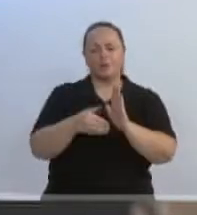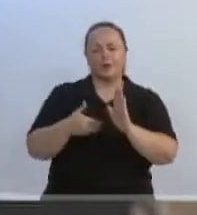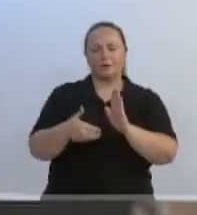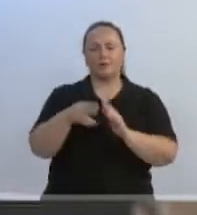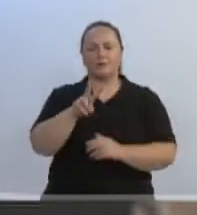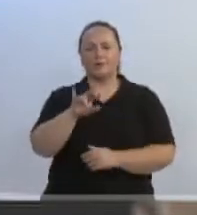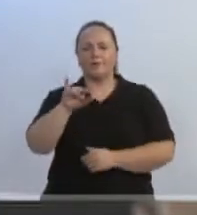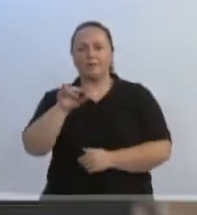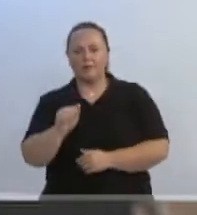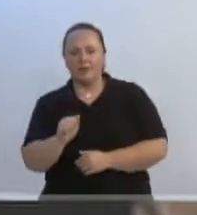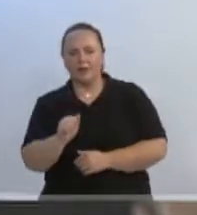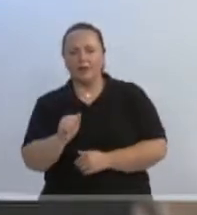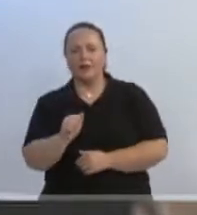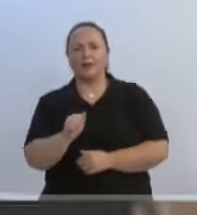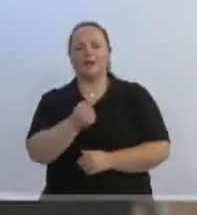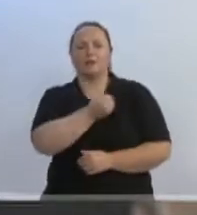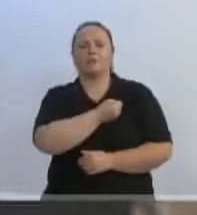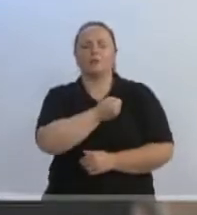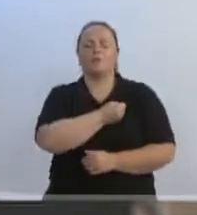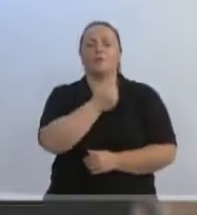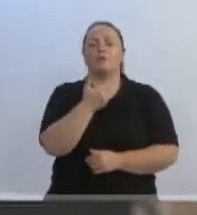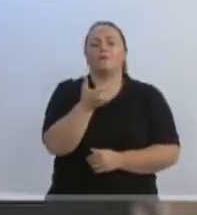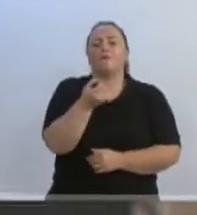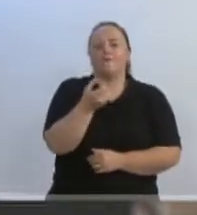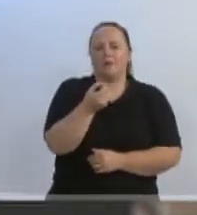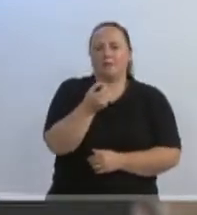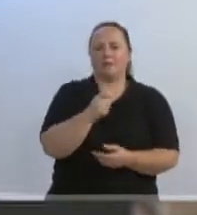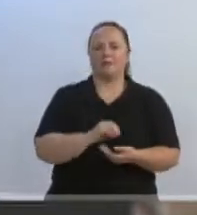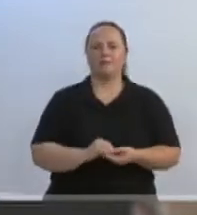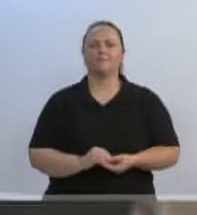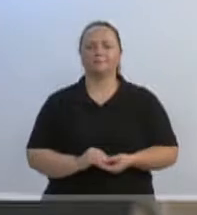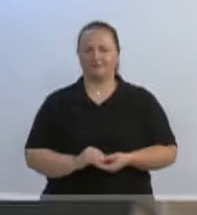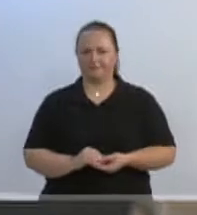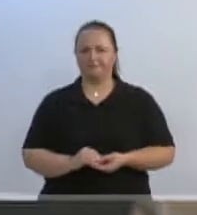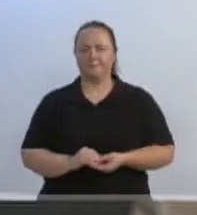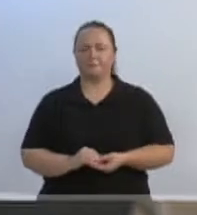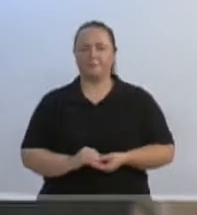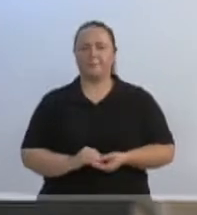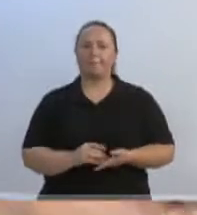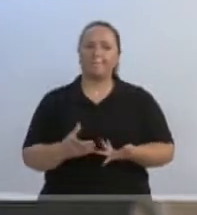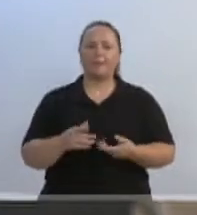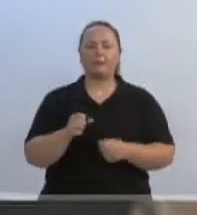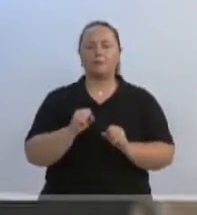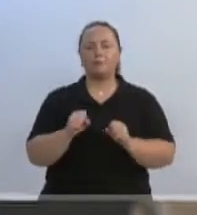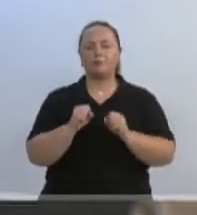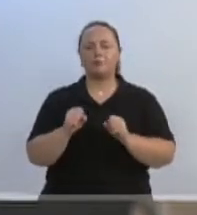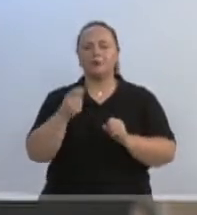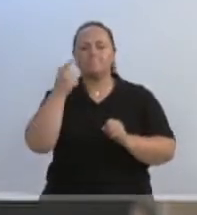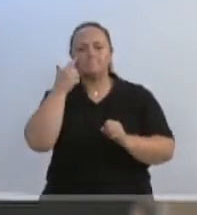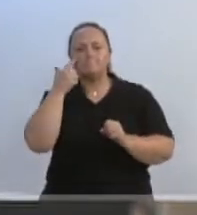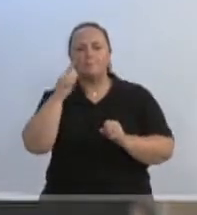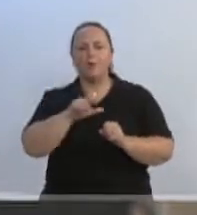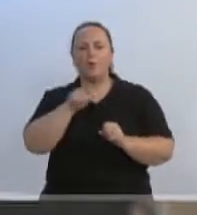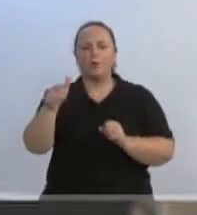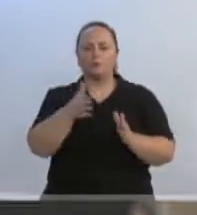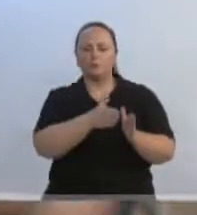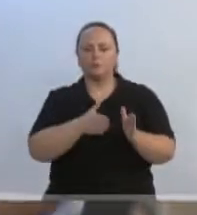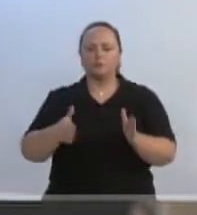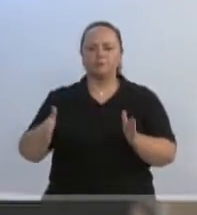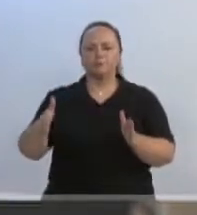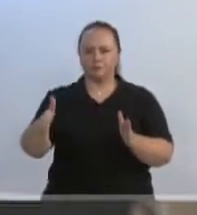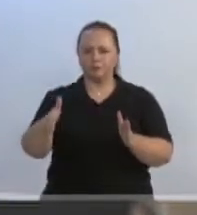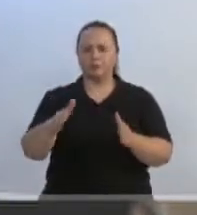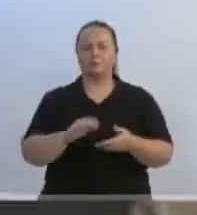seria uma espécie de uma ogiva 0 82 por exemplo e que iria entrar ali ao lado do terminal da velha